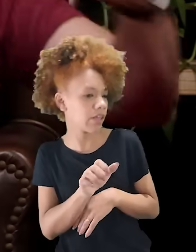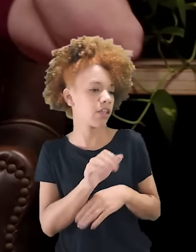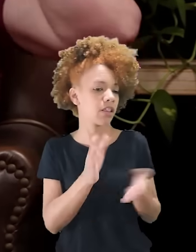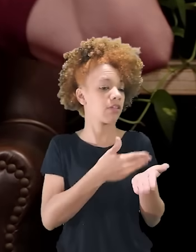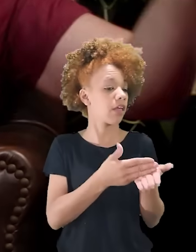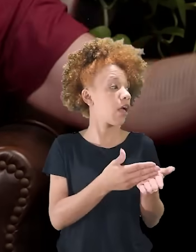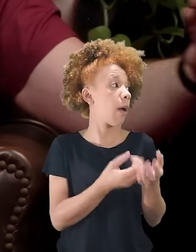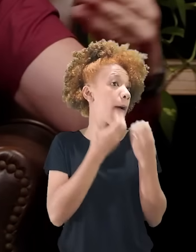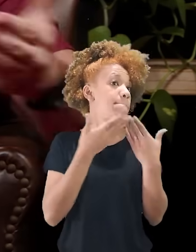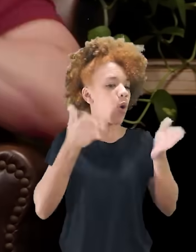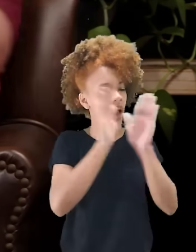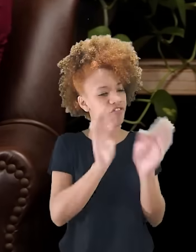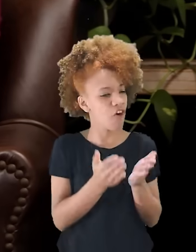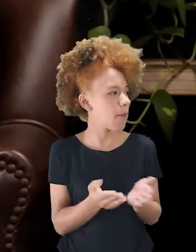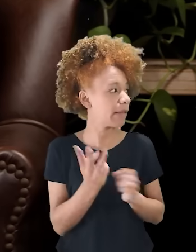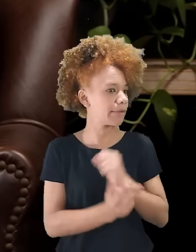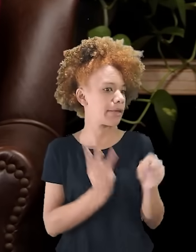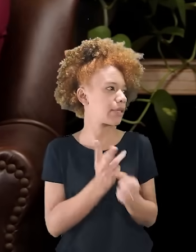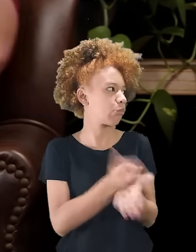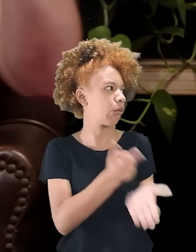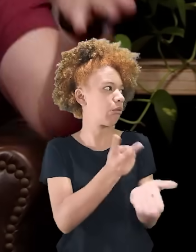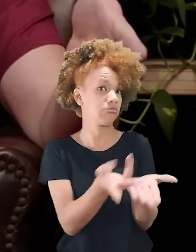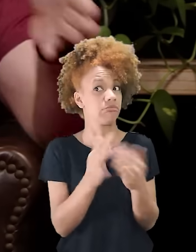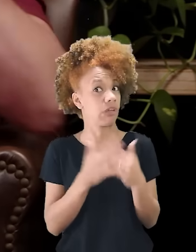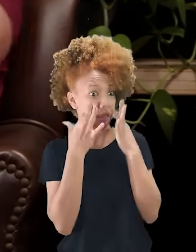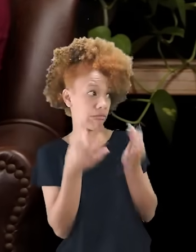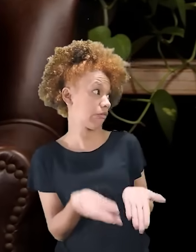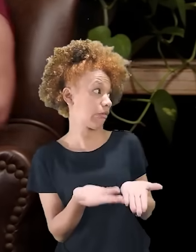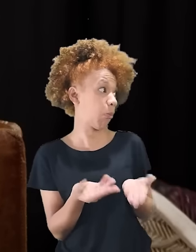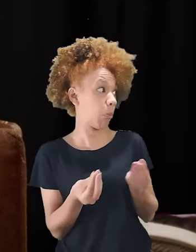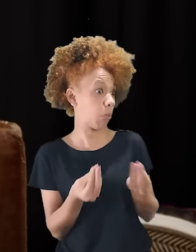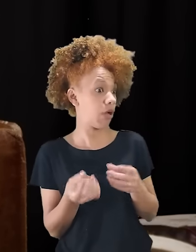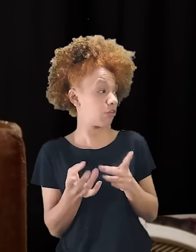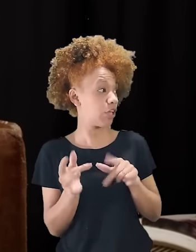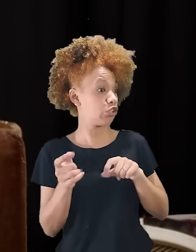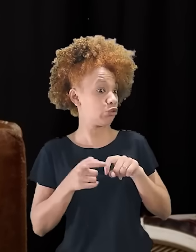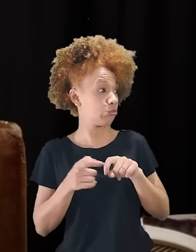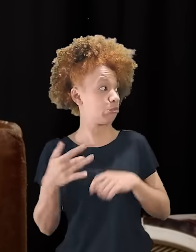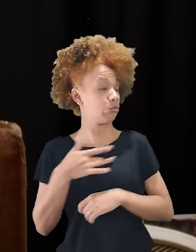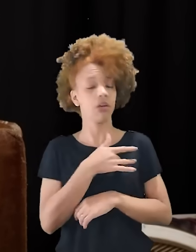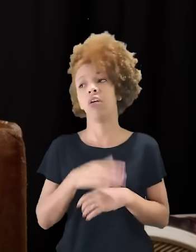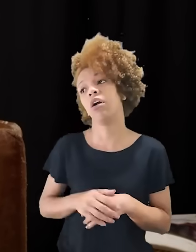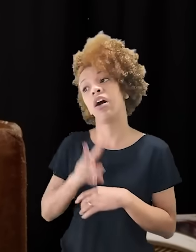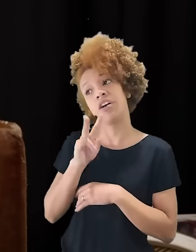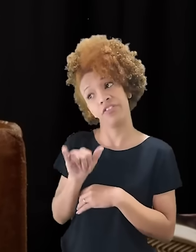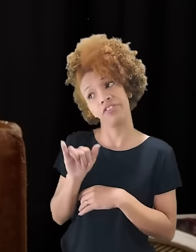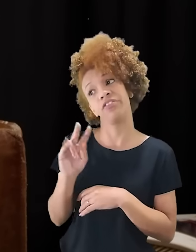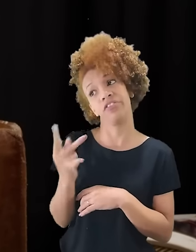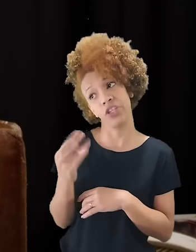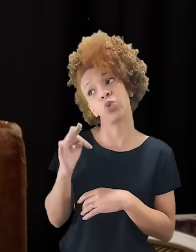Forma três anos seguidos chama mais atenção porque é uma pessoa que vem de saúde é é igual a vitub mesmo ela engordou muito na